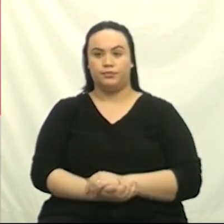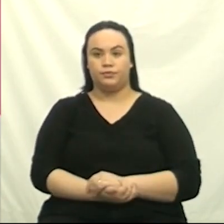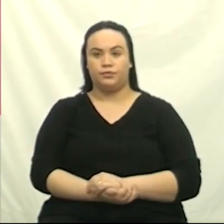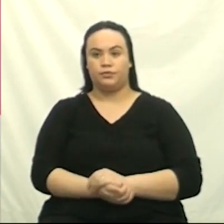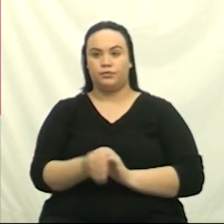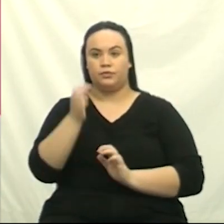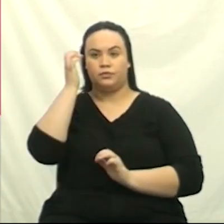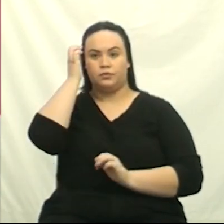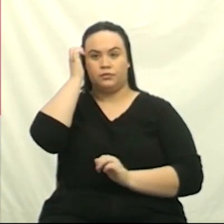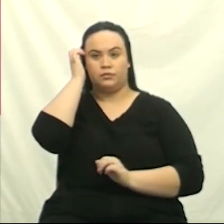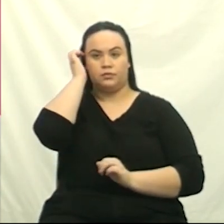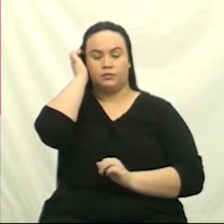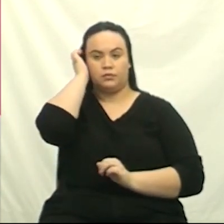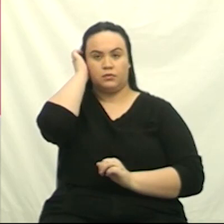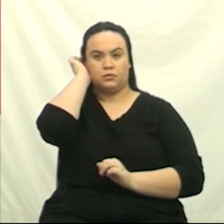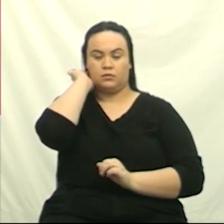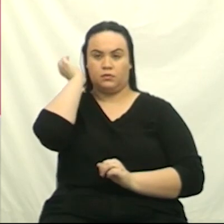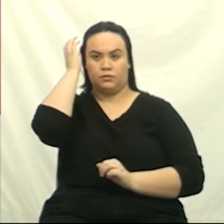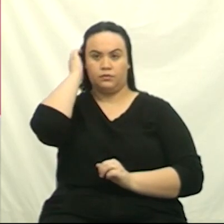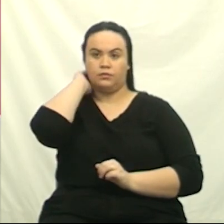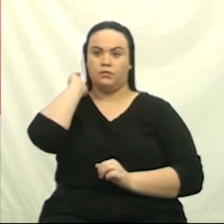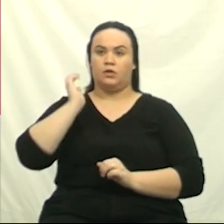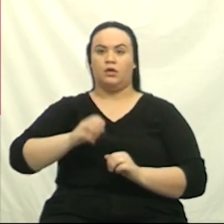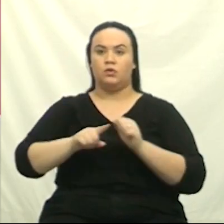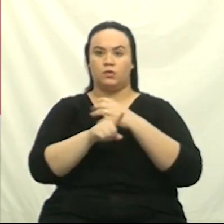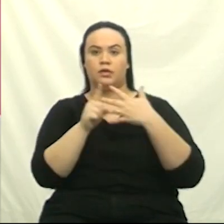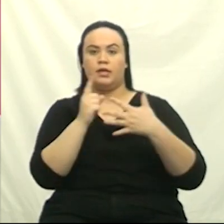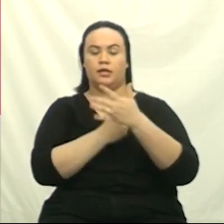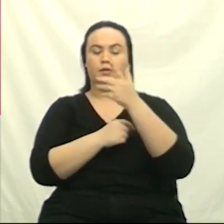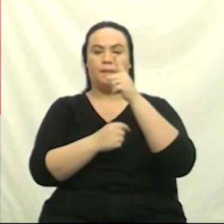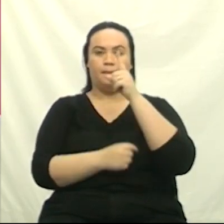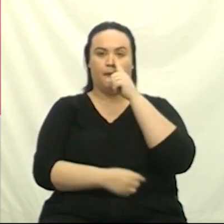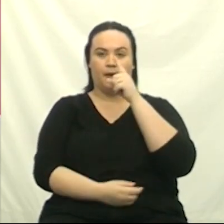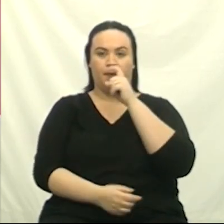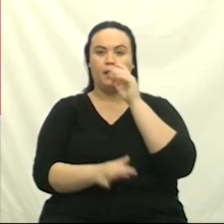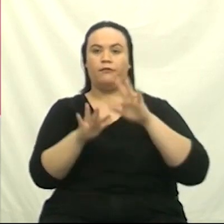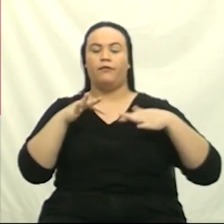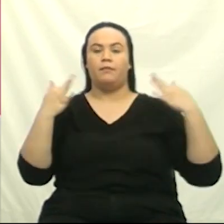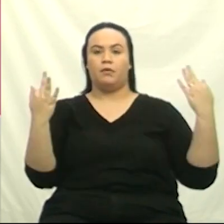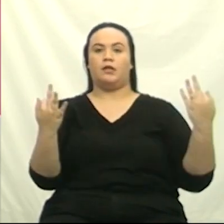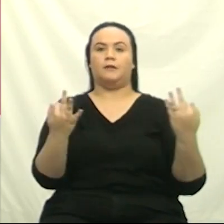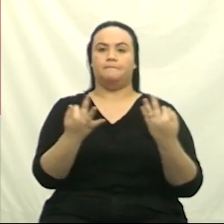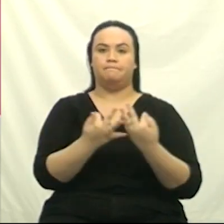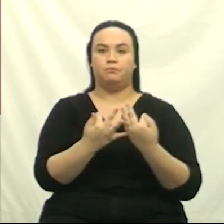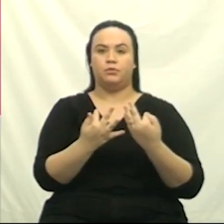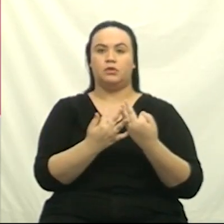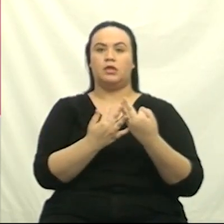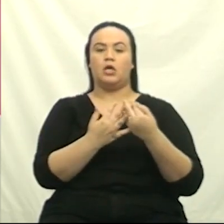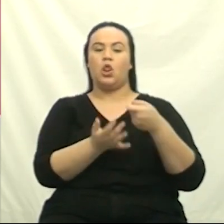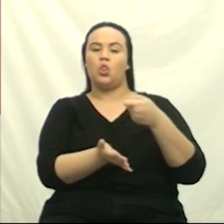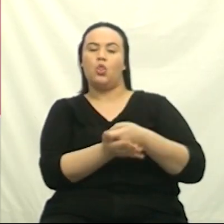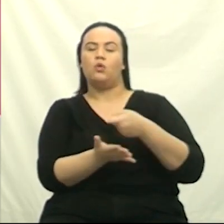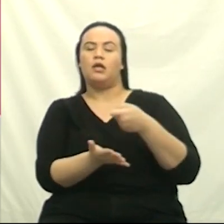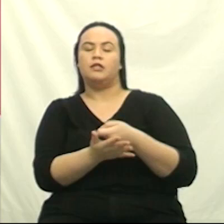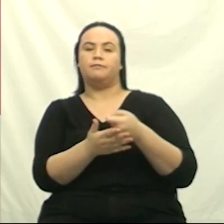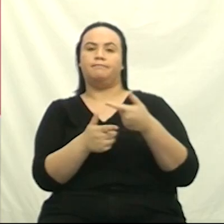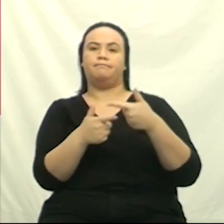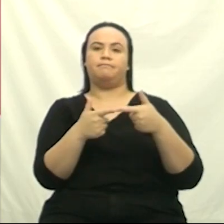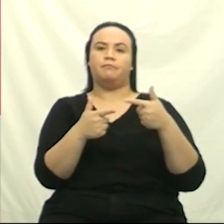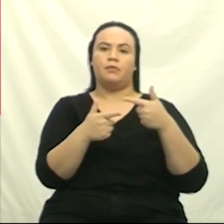chamando novamente a sociedade principalmente os pais onde tem enfrentado esta situação